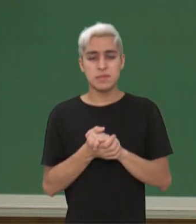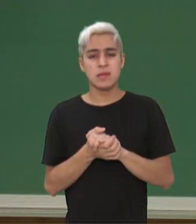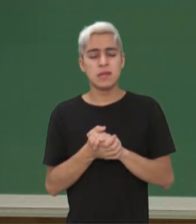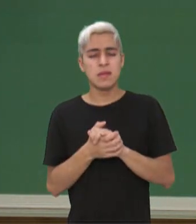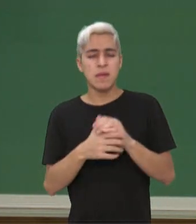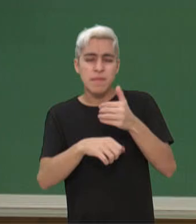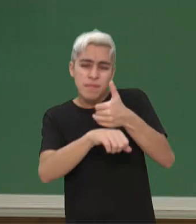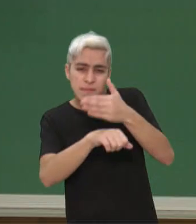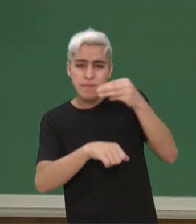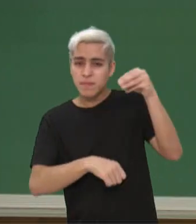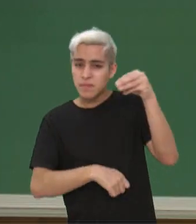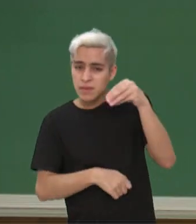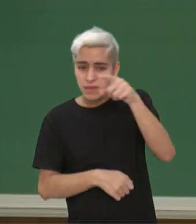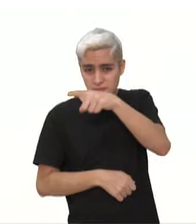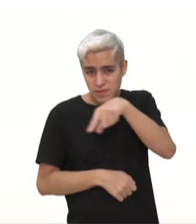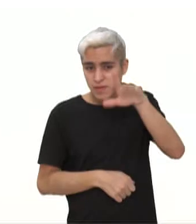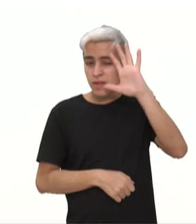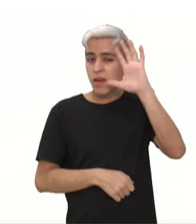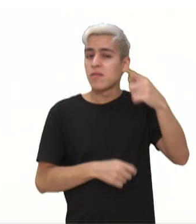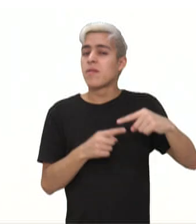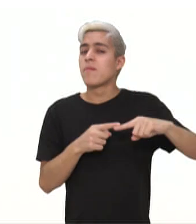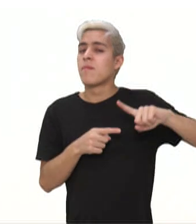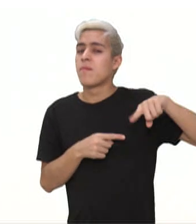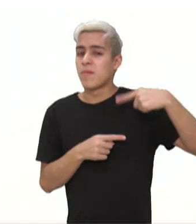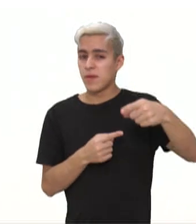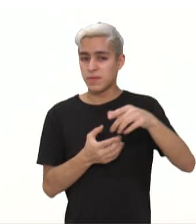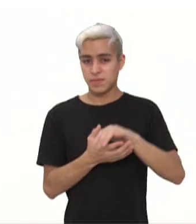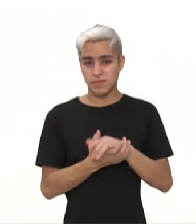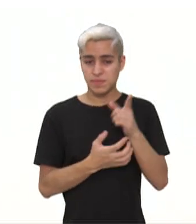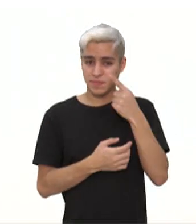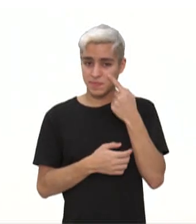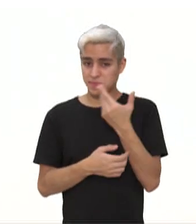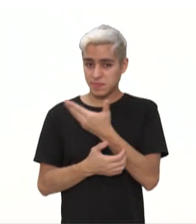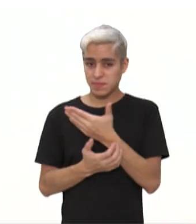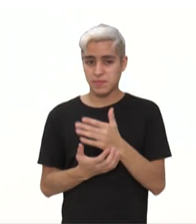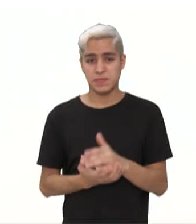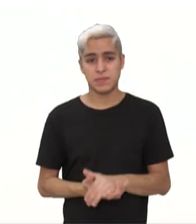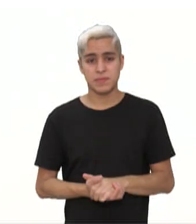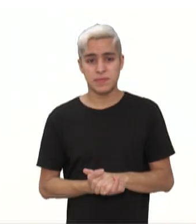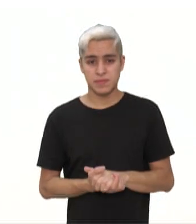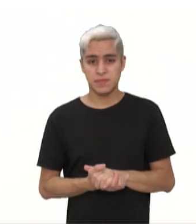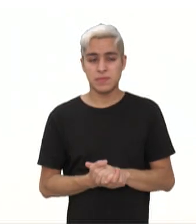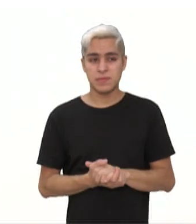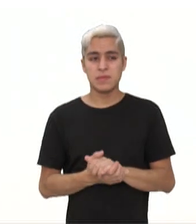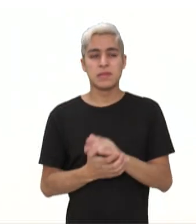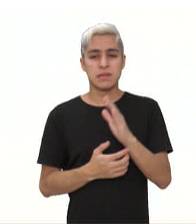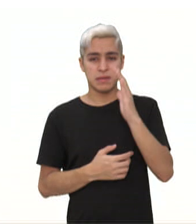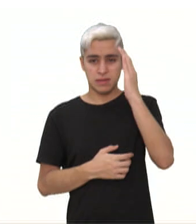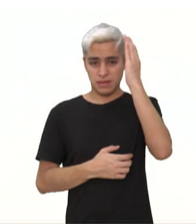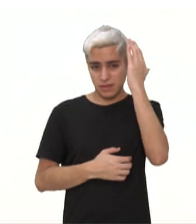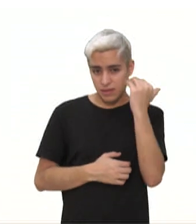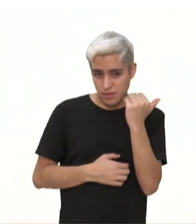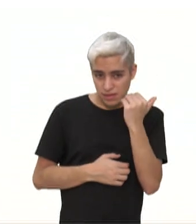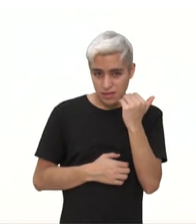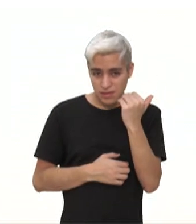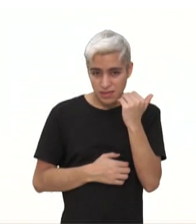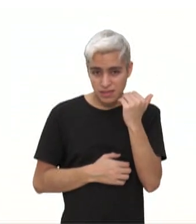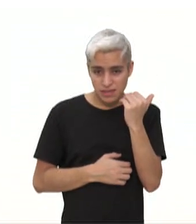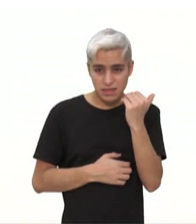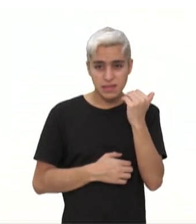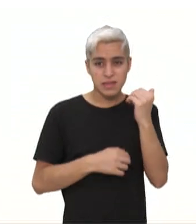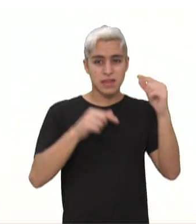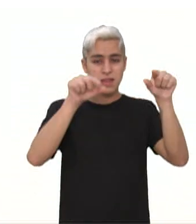uns minutinhos para você resolver o próximo, hein? Olha só, sabendo que as equações